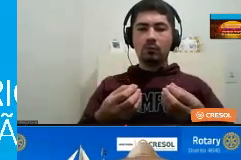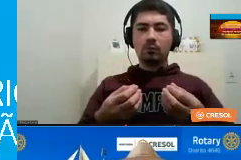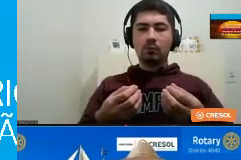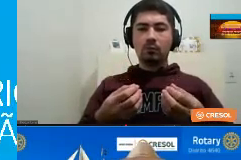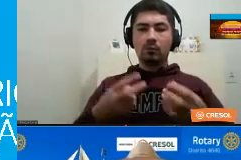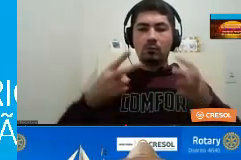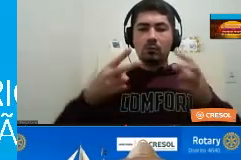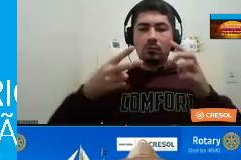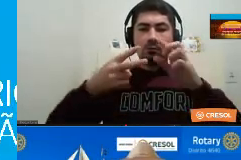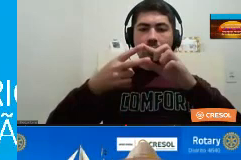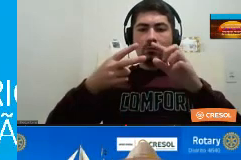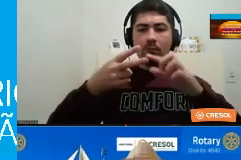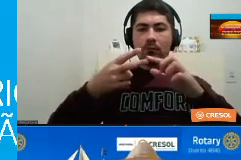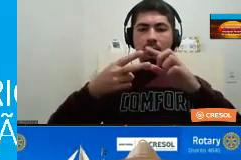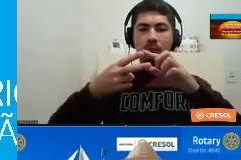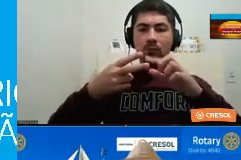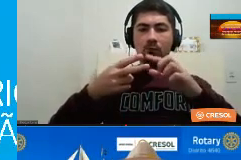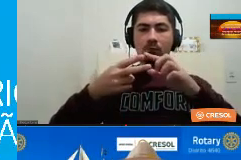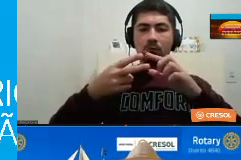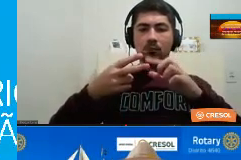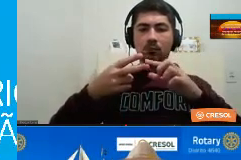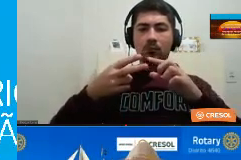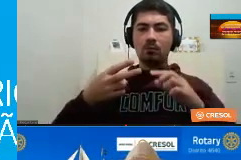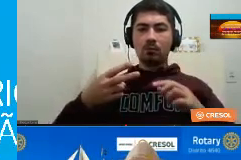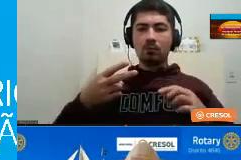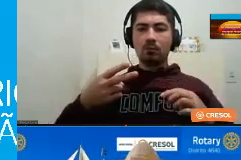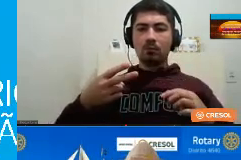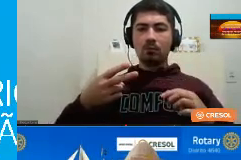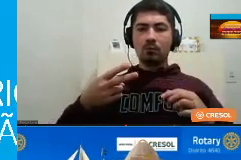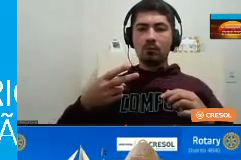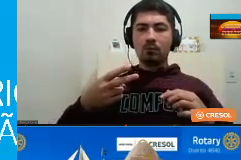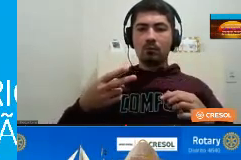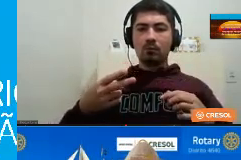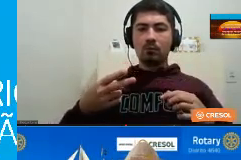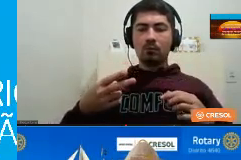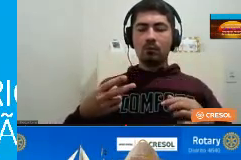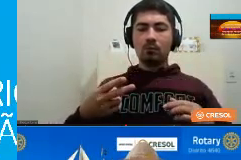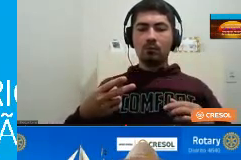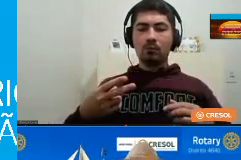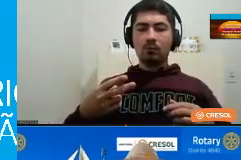Toda nós, a nossa vida é composta de surpresas.